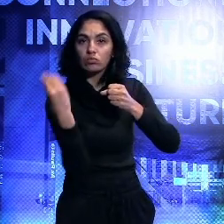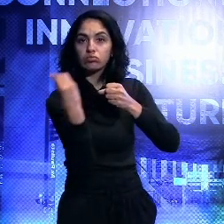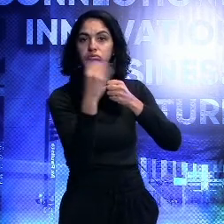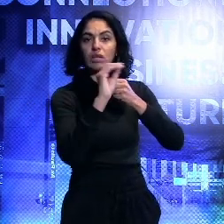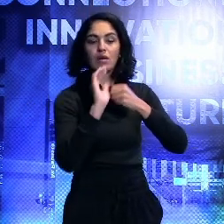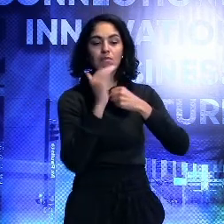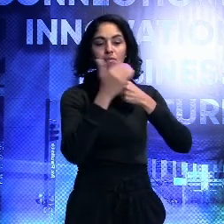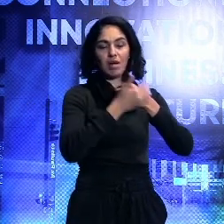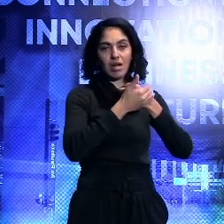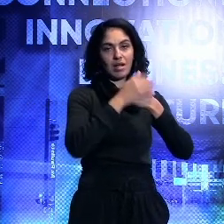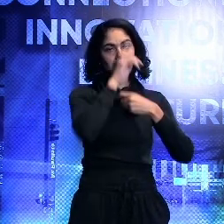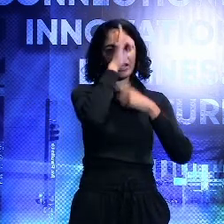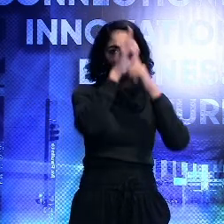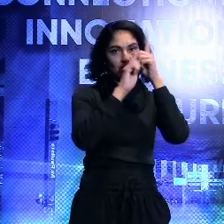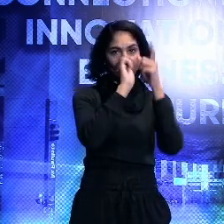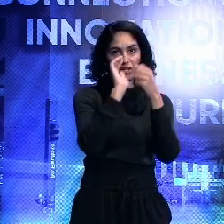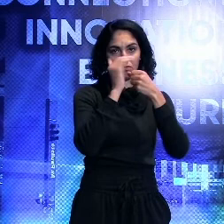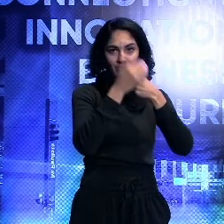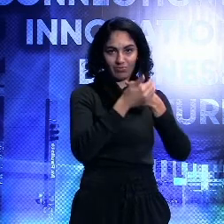cima do trabalho.